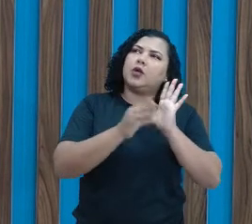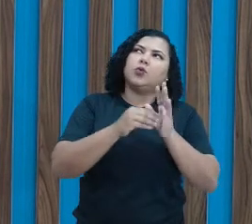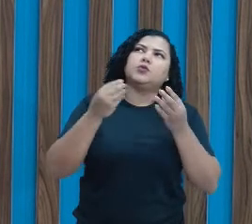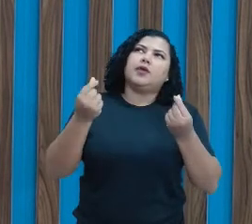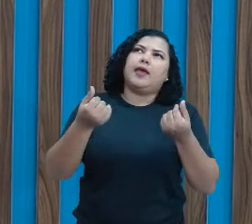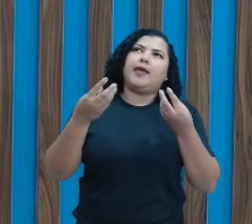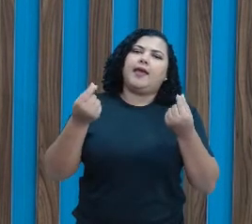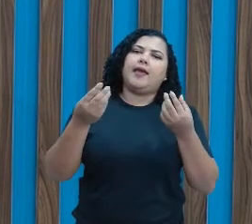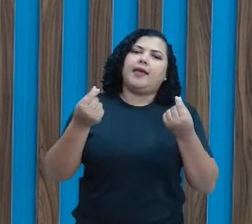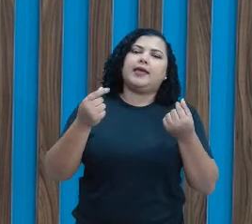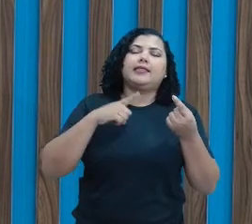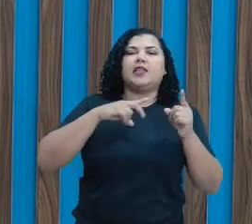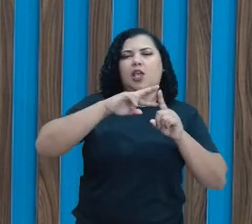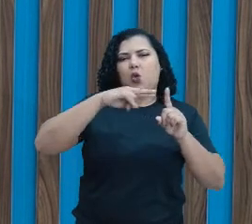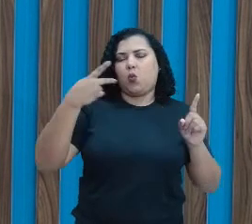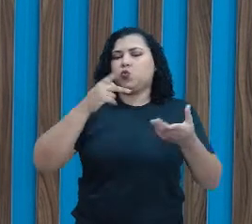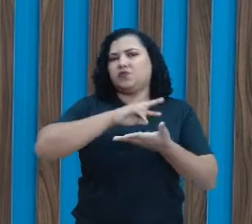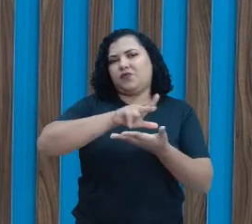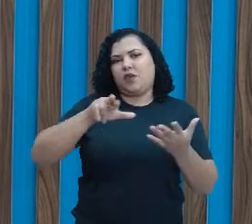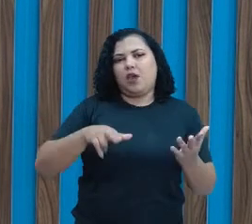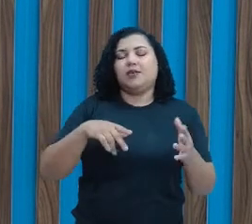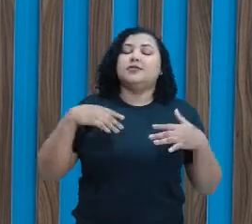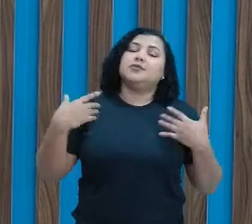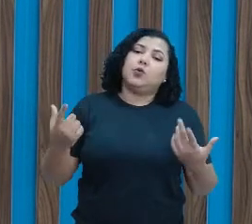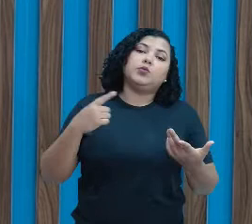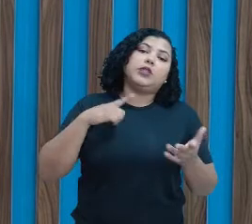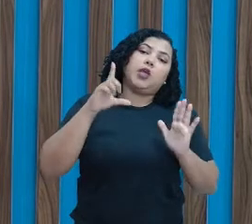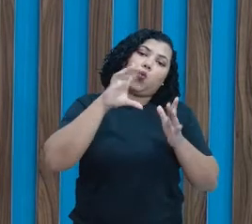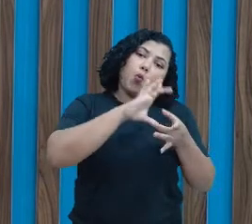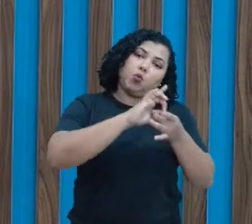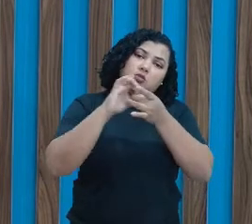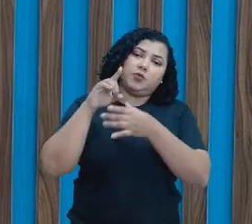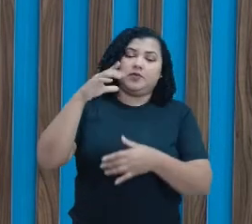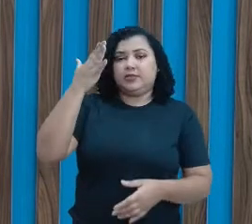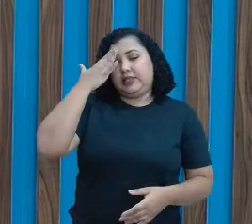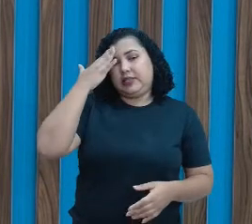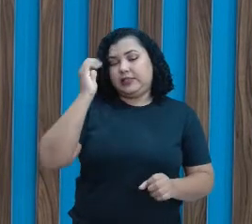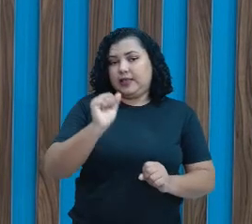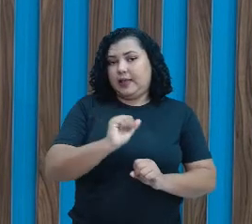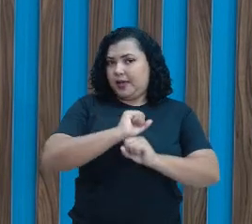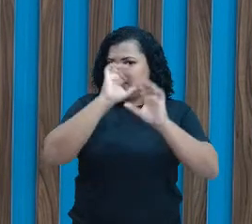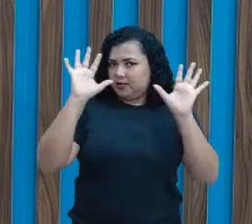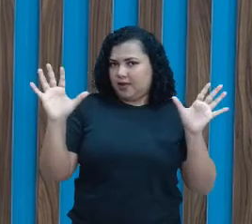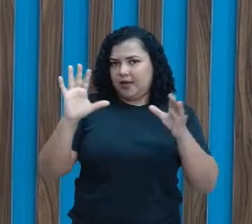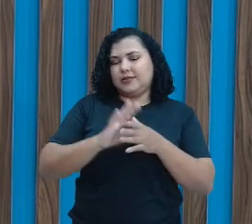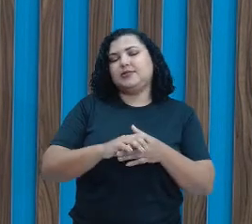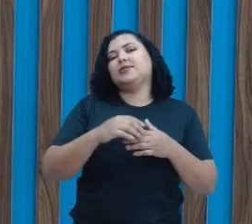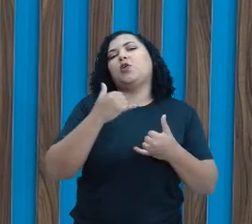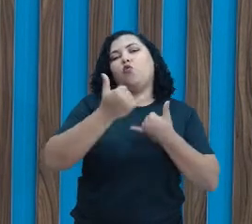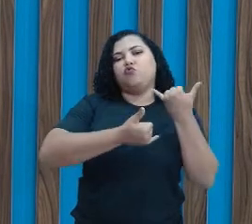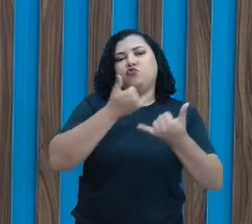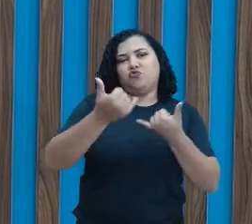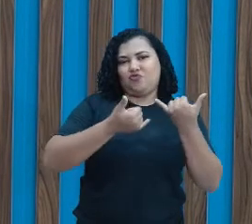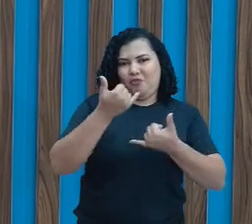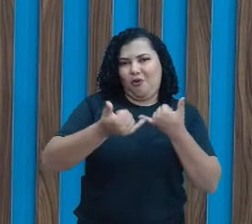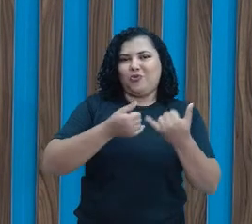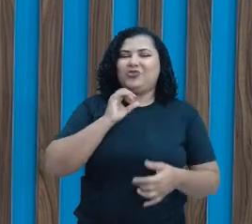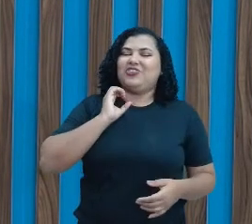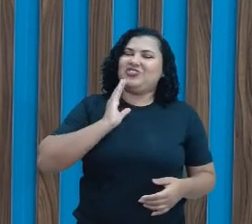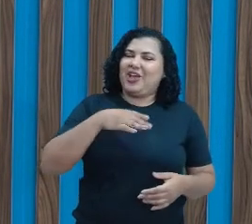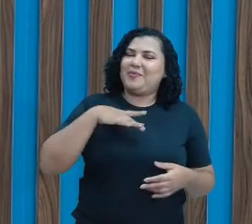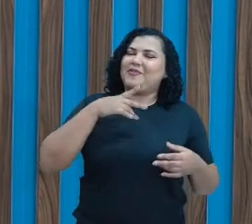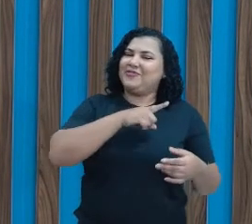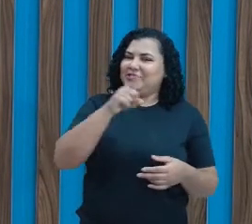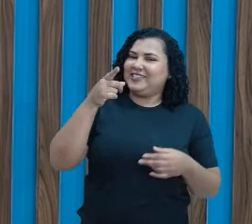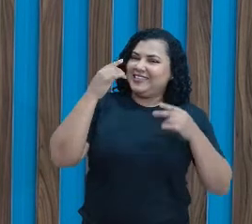bastante cheio de ferramenta, né? E aí a gente traz o contexto para você entender melhor. É tanto que o jogo ali do LOL já foi uma maneira de